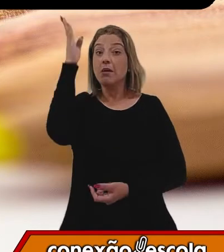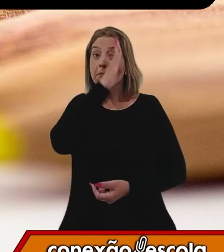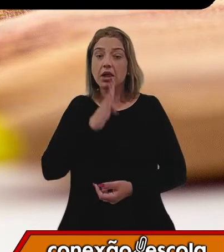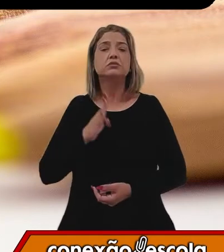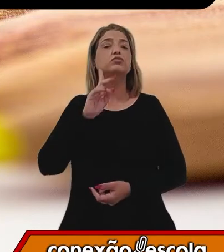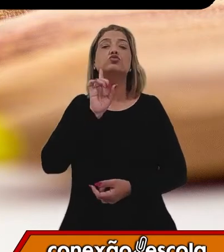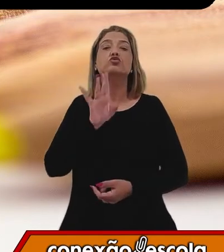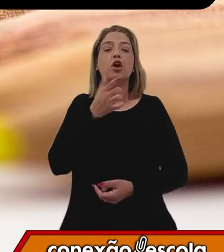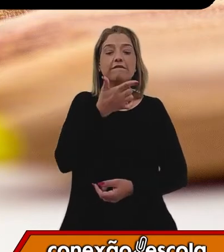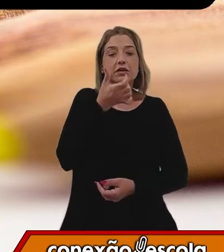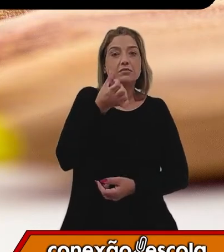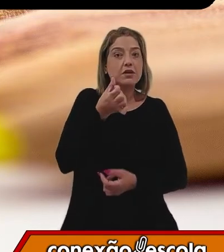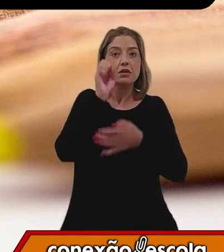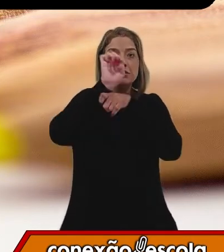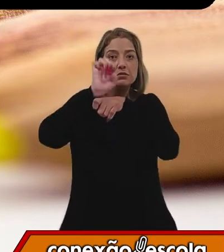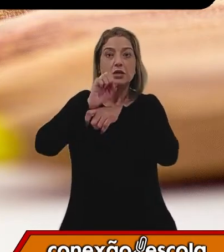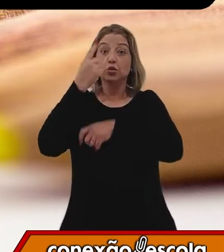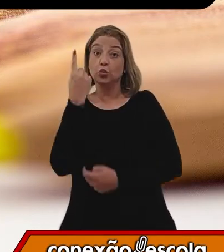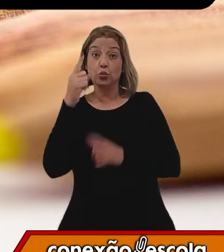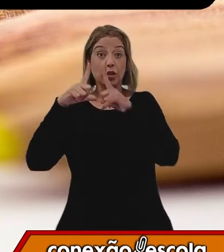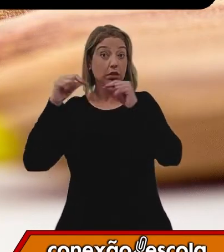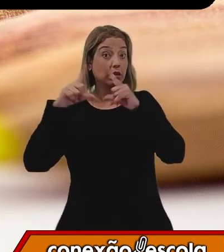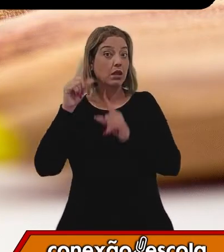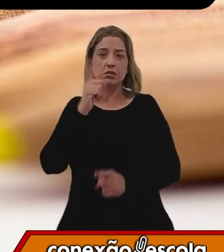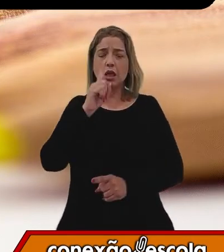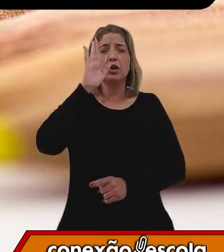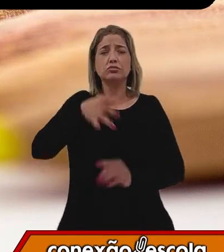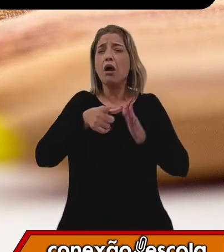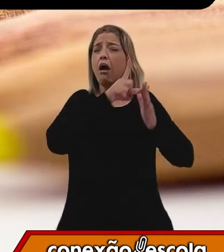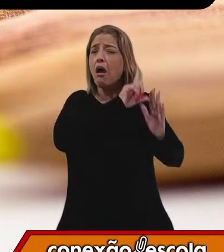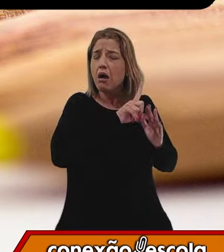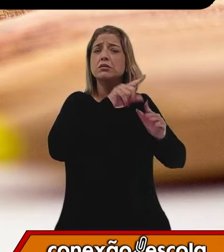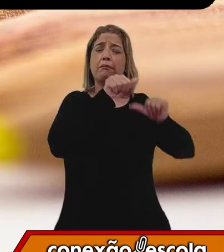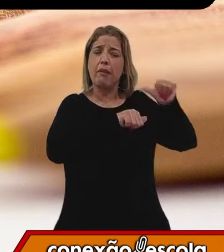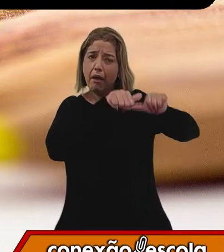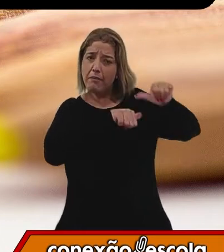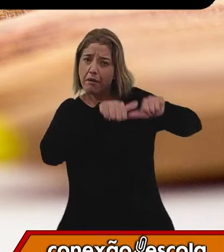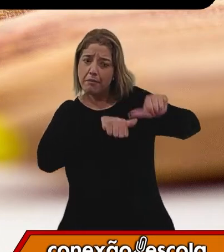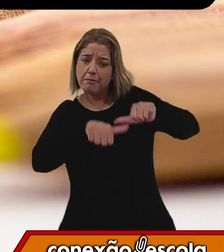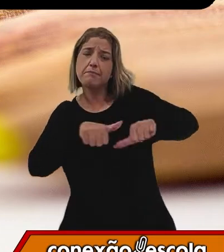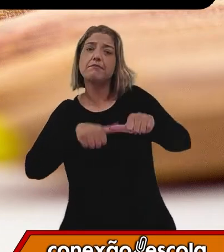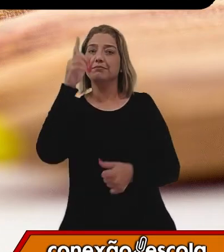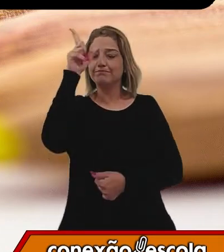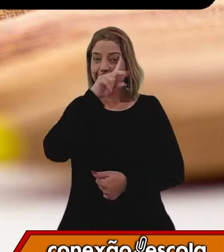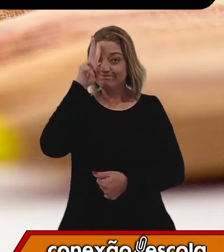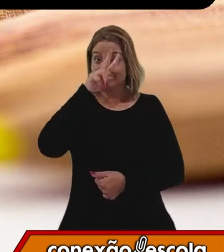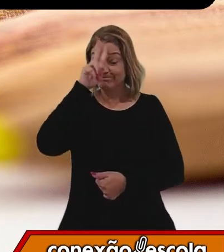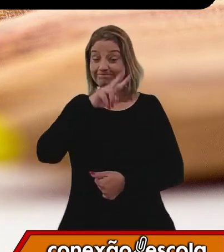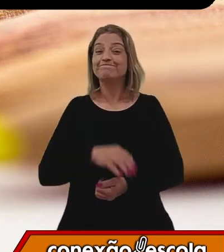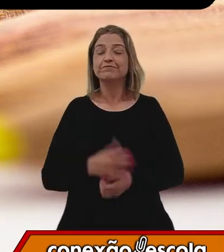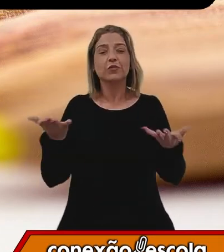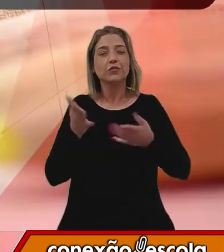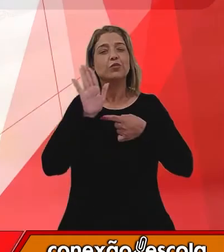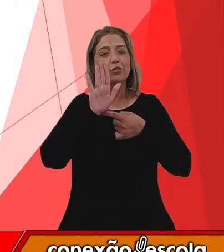de 26 estados e o Distrito Federal. Houve muitas mudanças no decorrer da história. E é isso que eu quero mostrar para